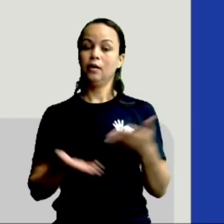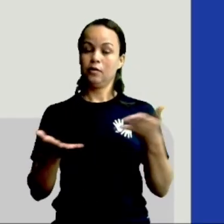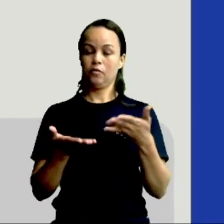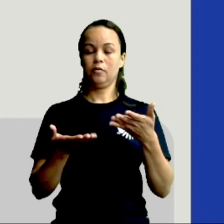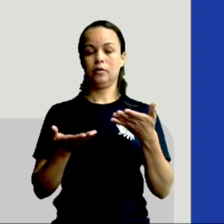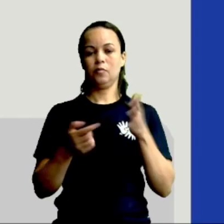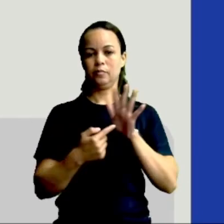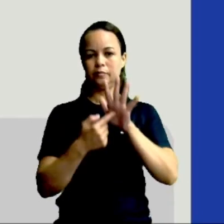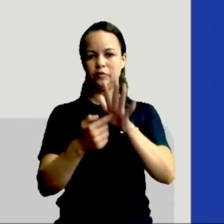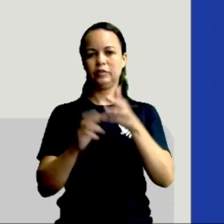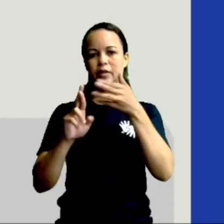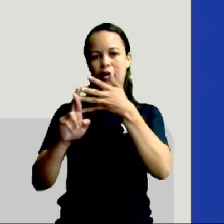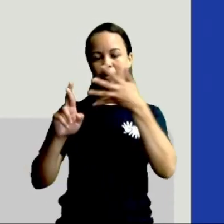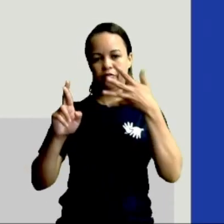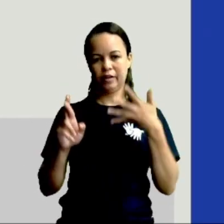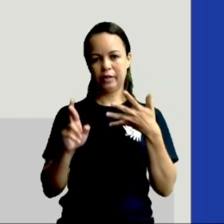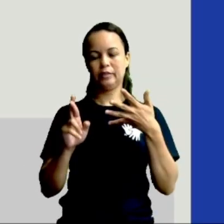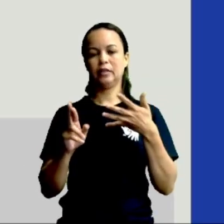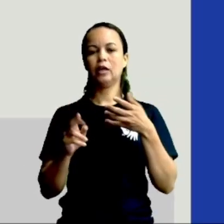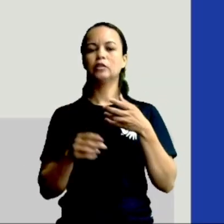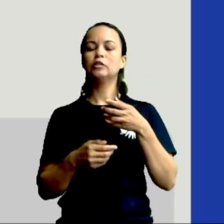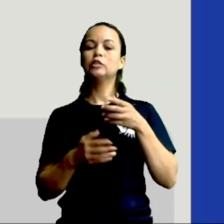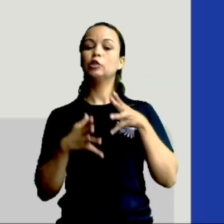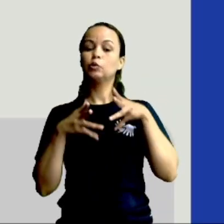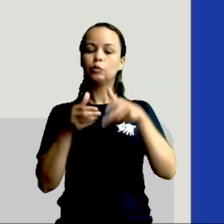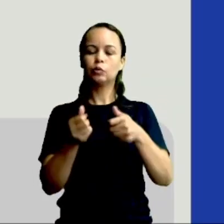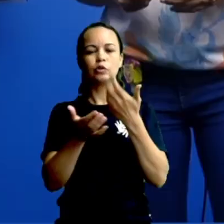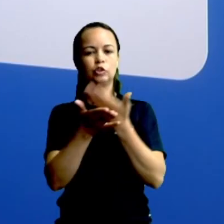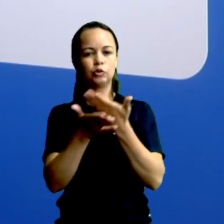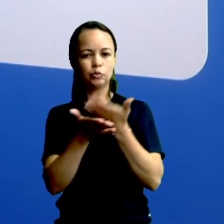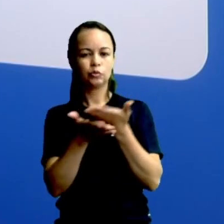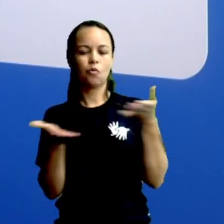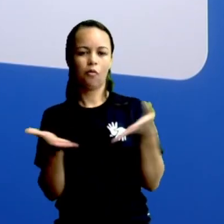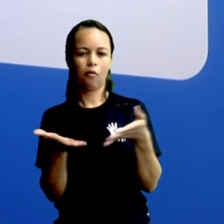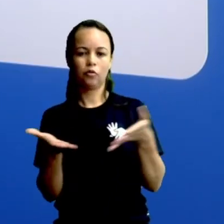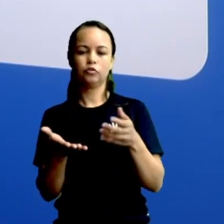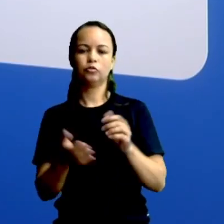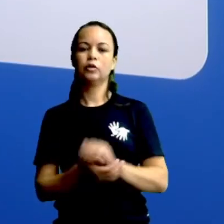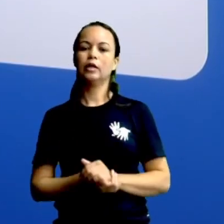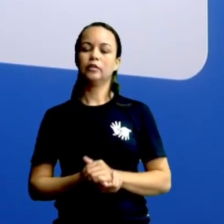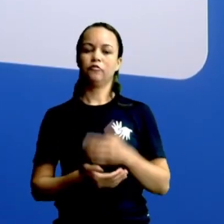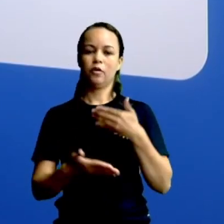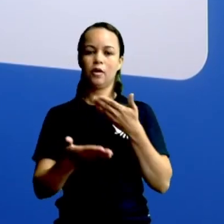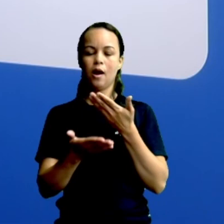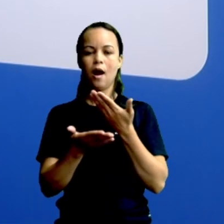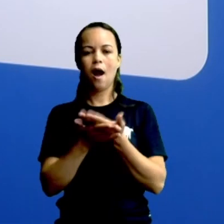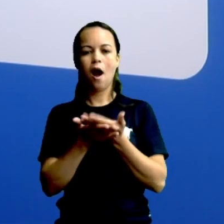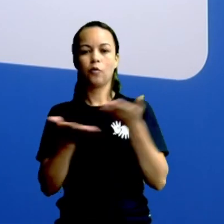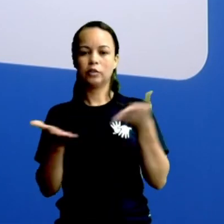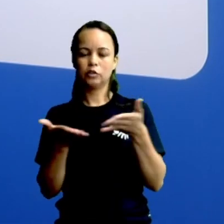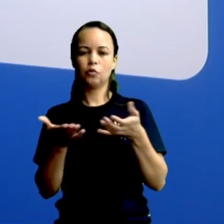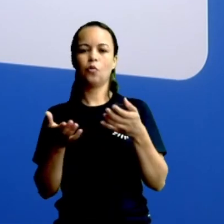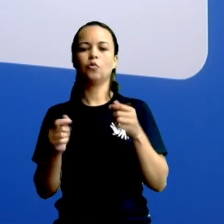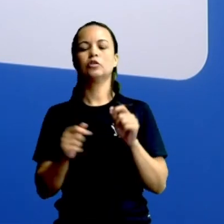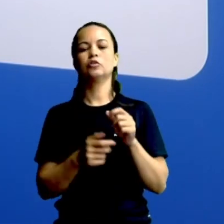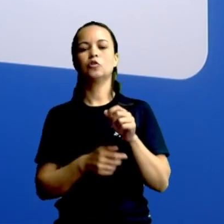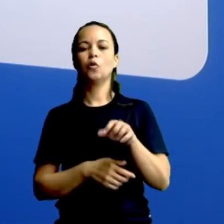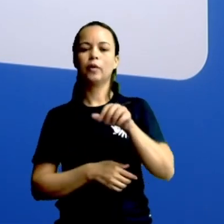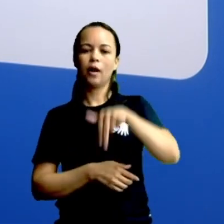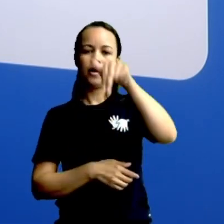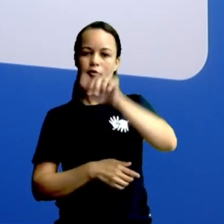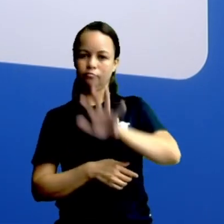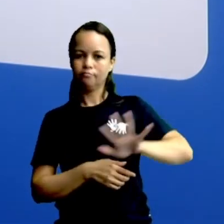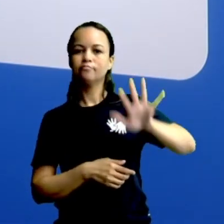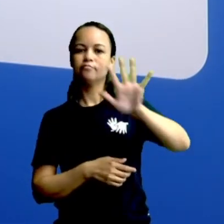nossa referência do que a gente usou hoje. E essa foi a nossa aula de hoje, a aula sobre a nossa região, sobre a